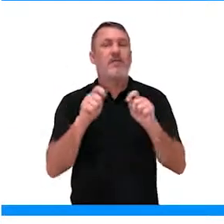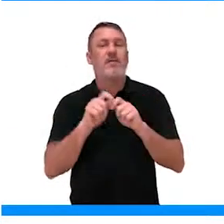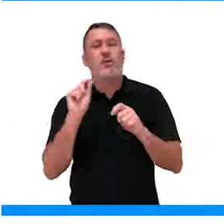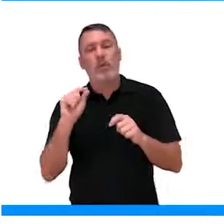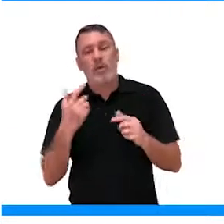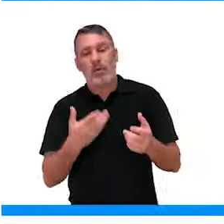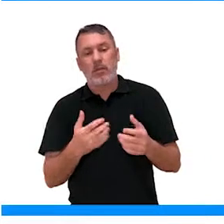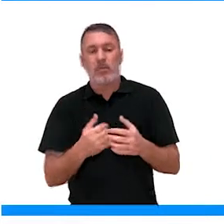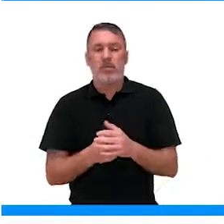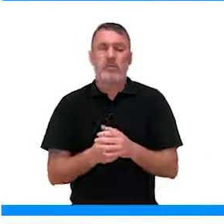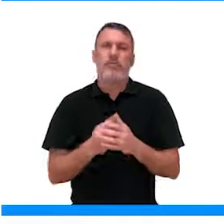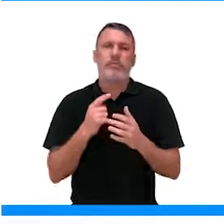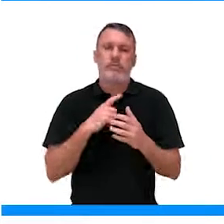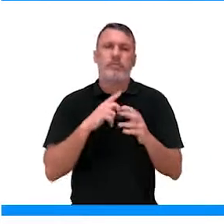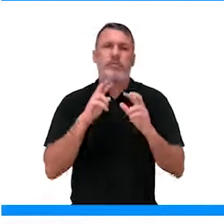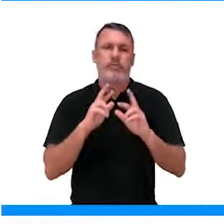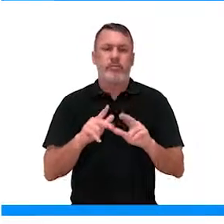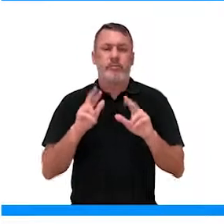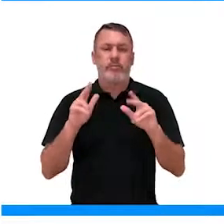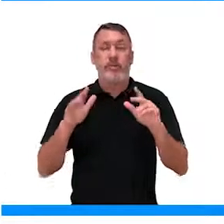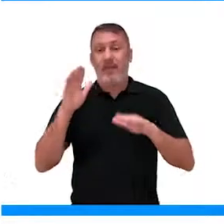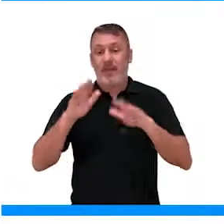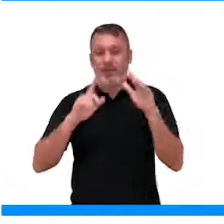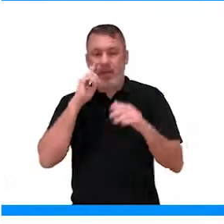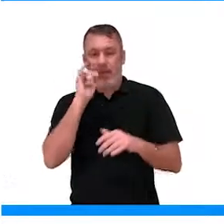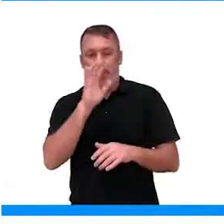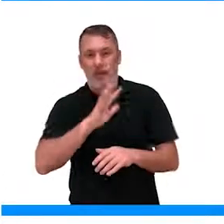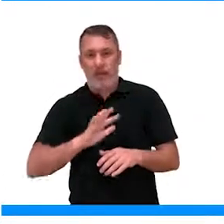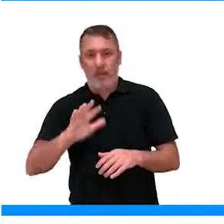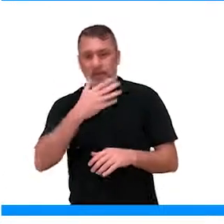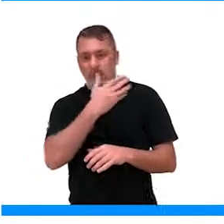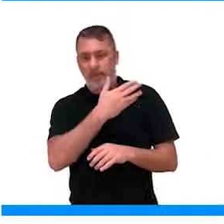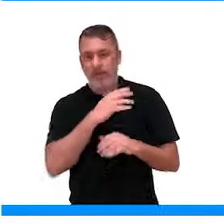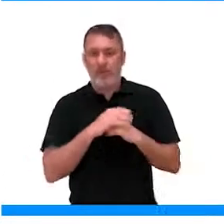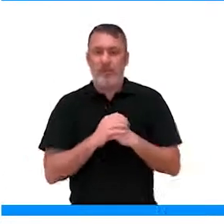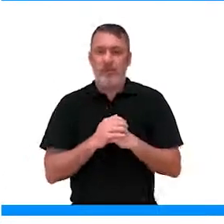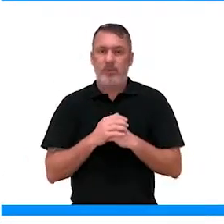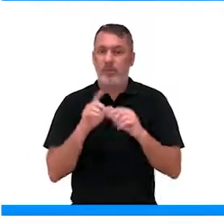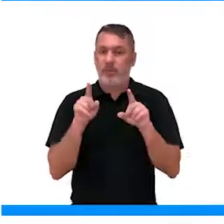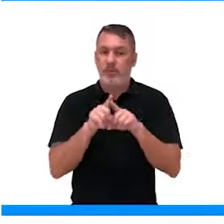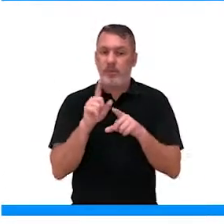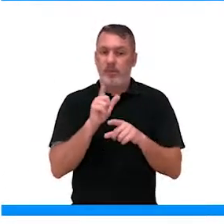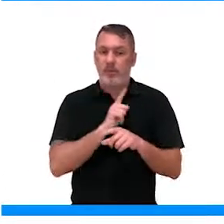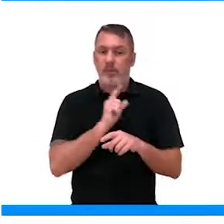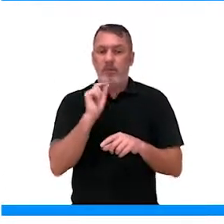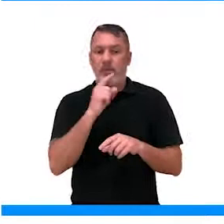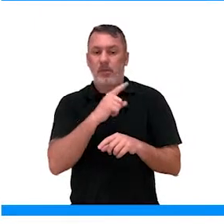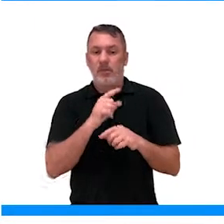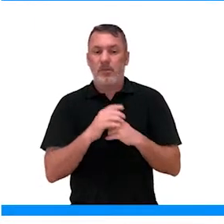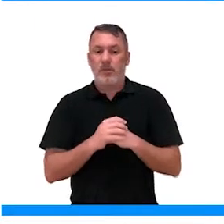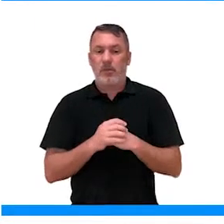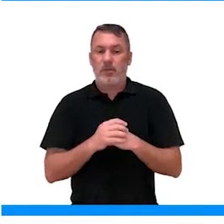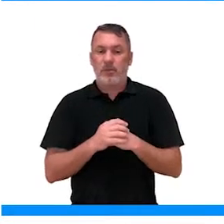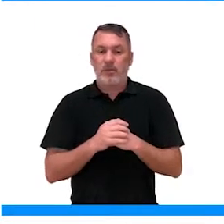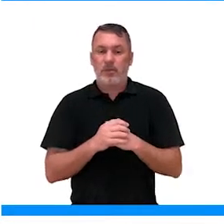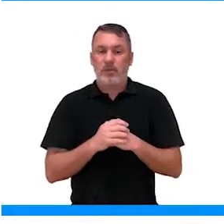se deve fazer, né? Enfim. E, às vezes, a imagem ou não ali do